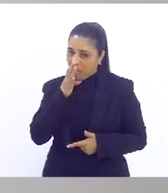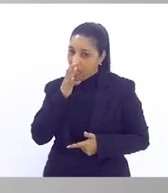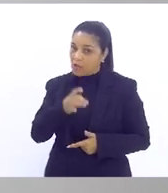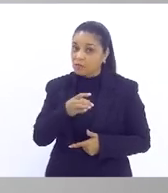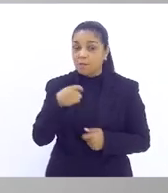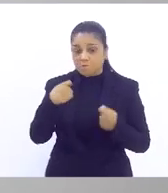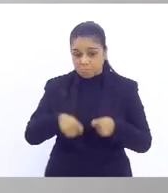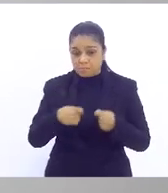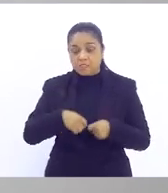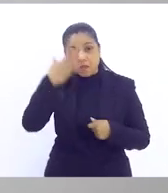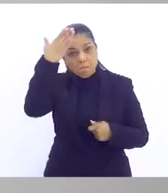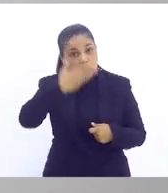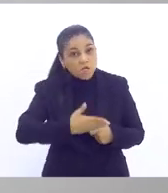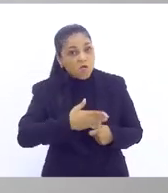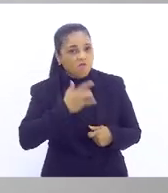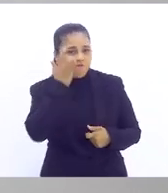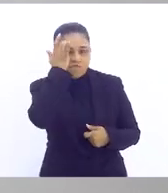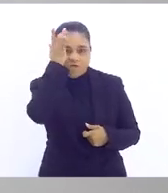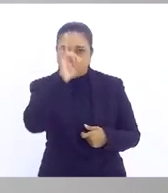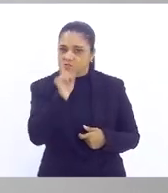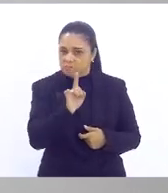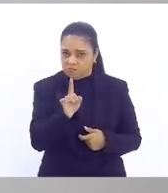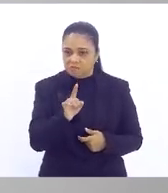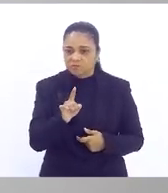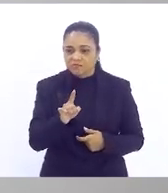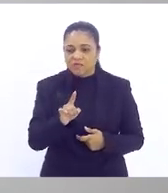é uma coisa fácil de